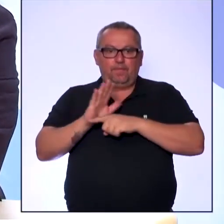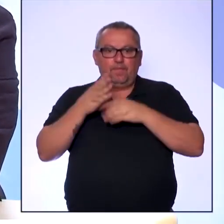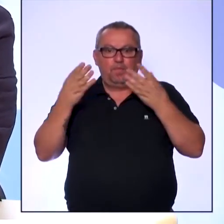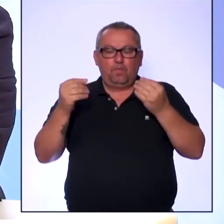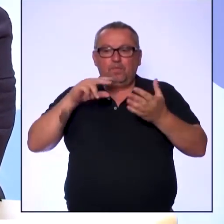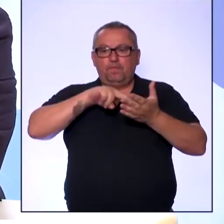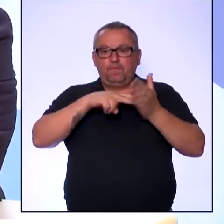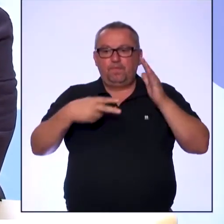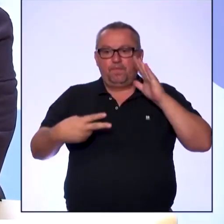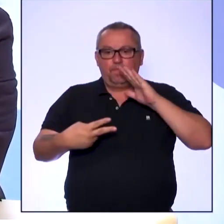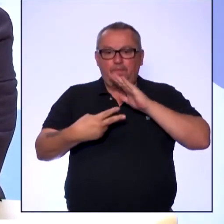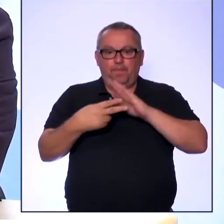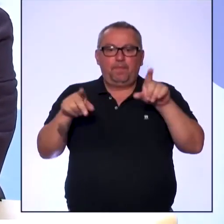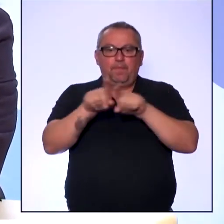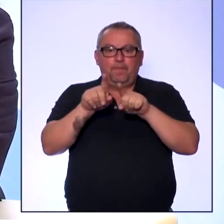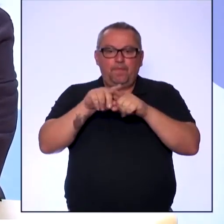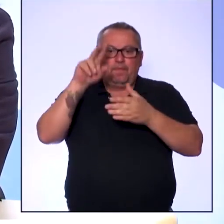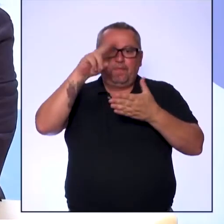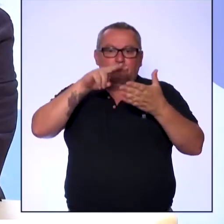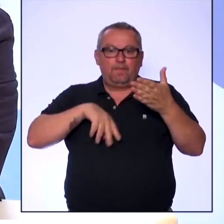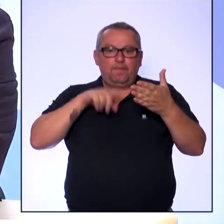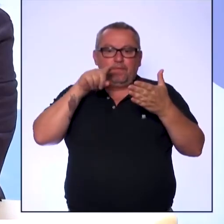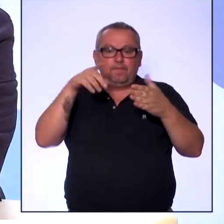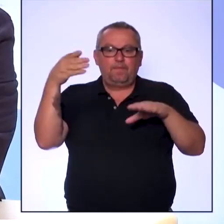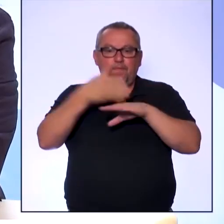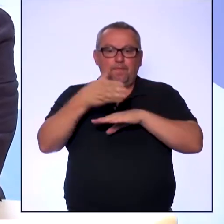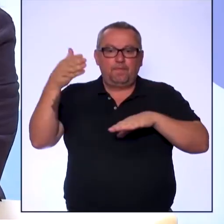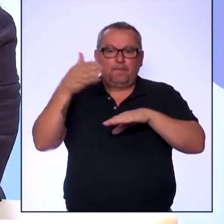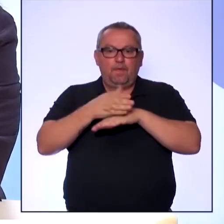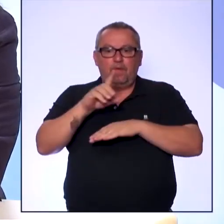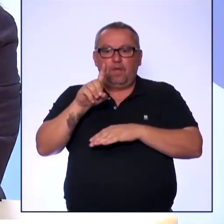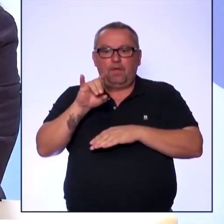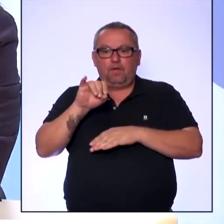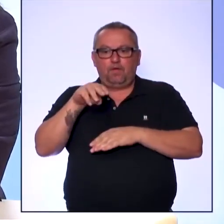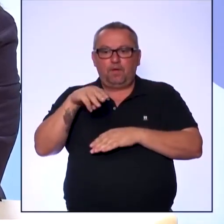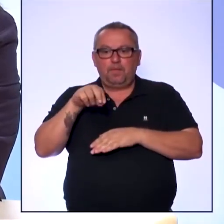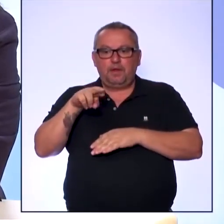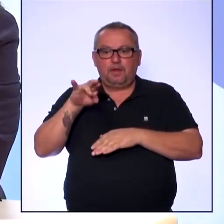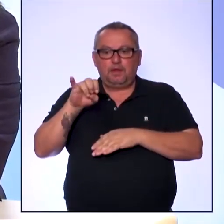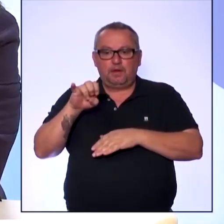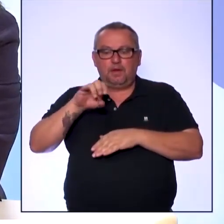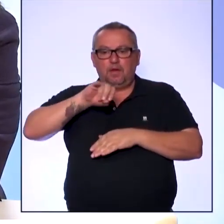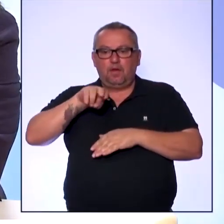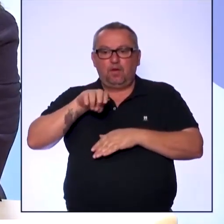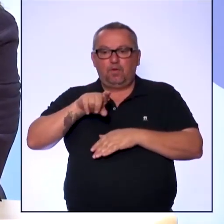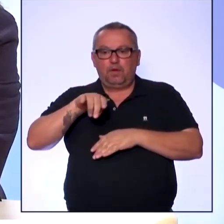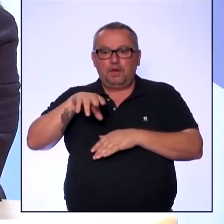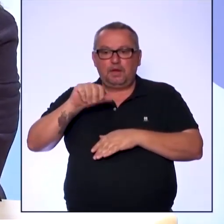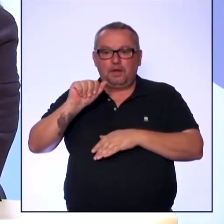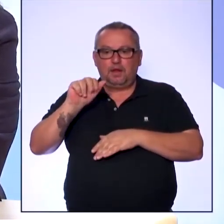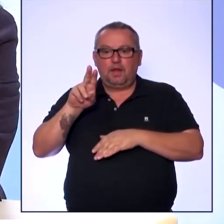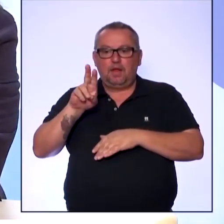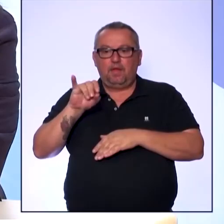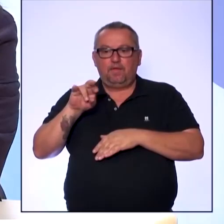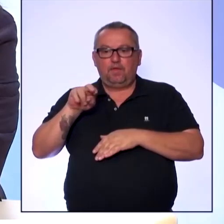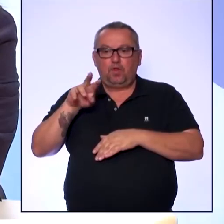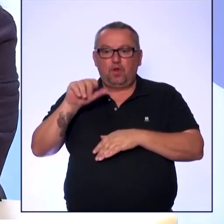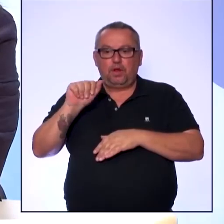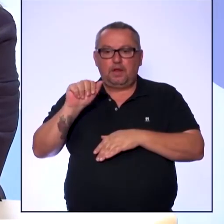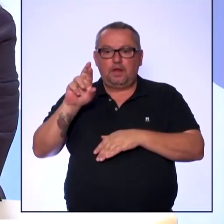têm culturas, eles são civilizações que nós estudamos, né? Então por isso que a gente tem que denominar dessa maneira. Tudo